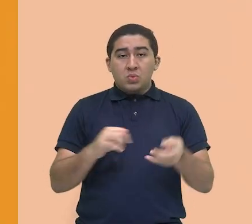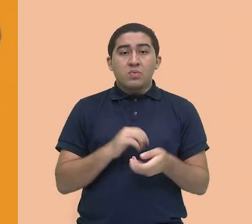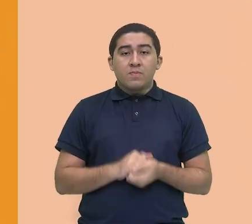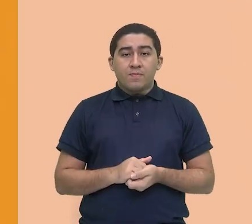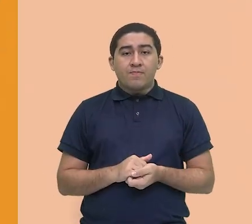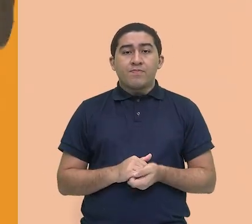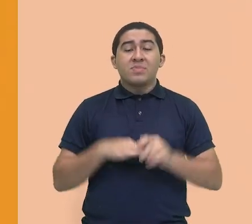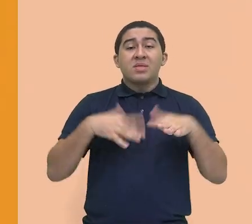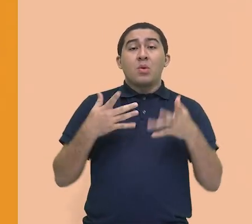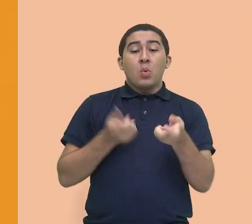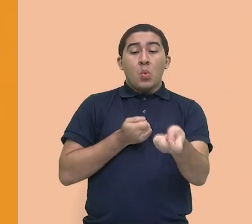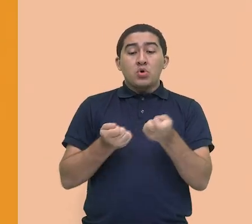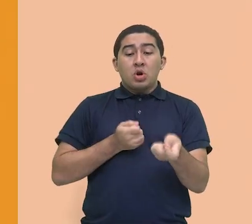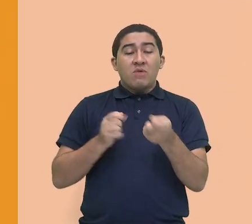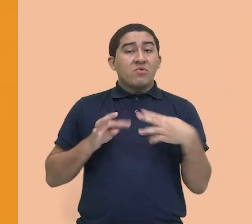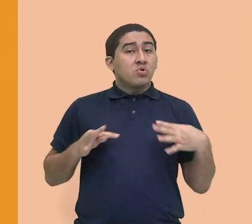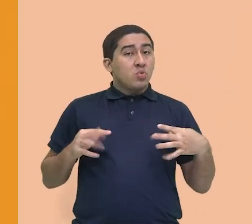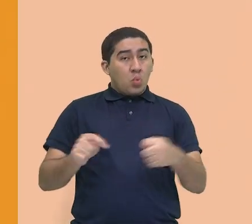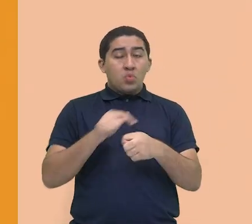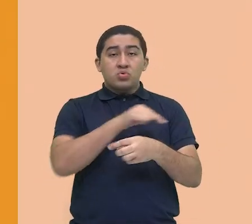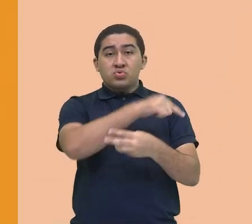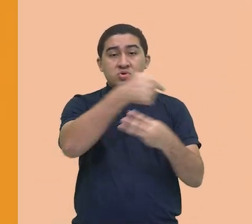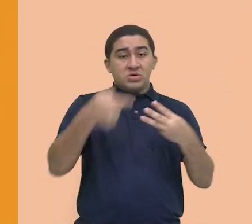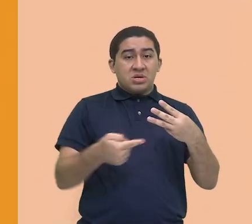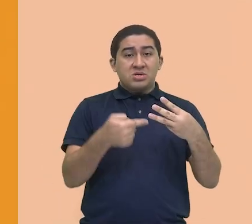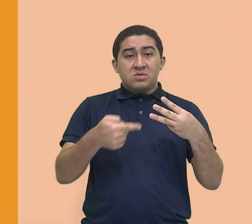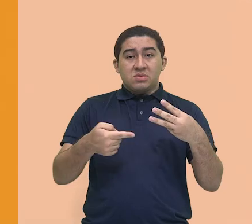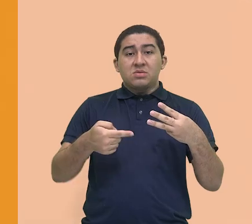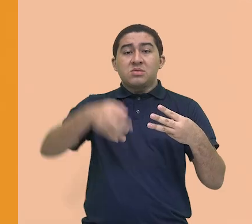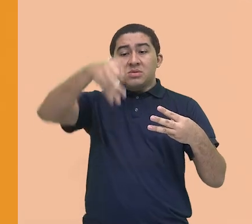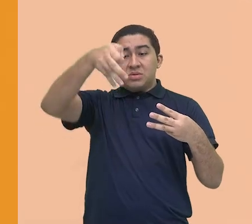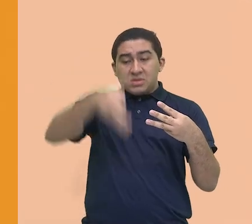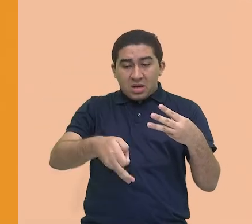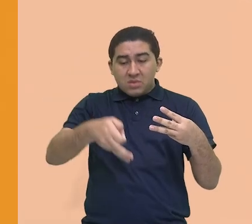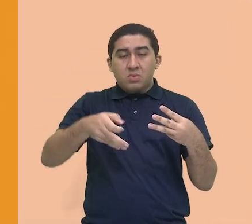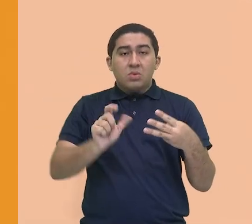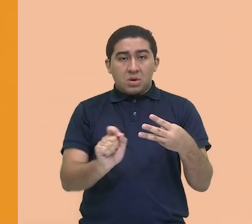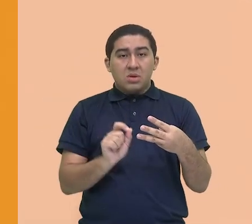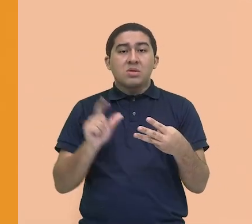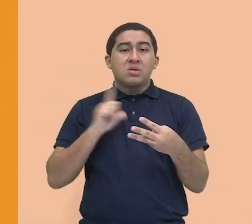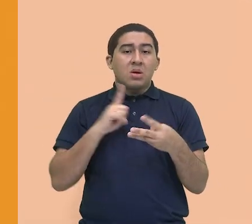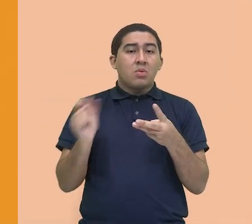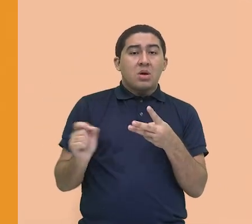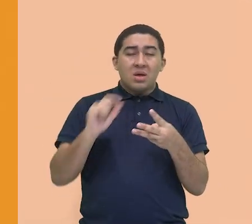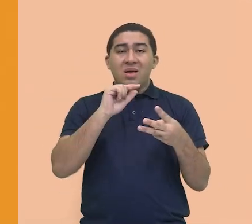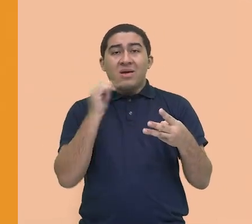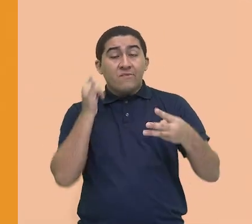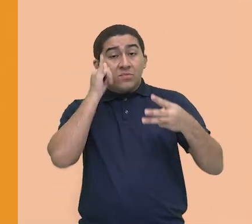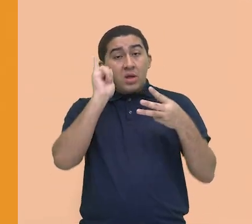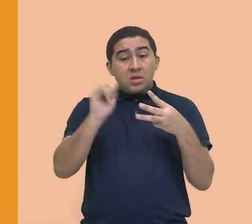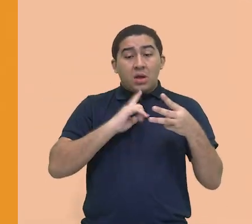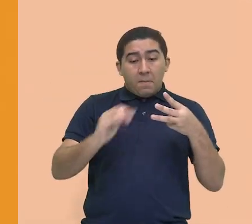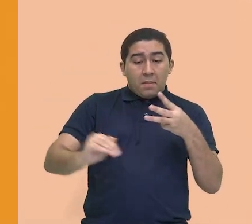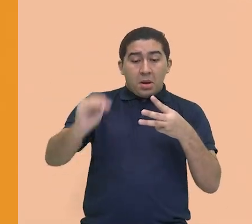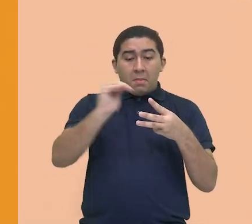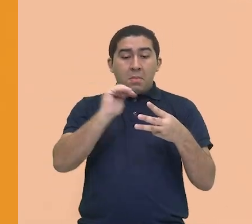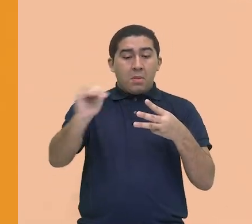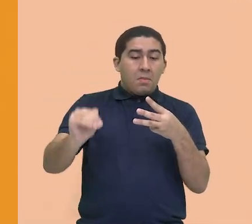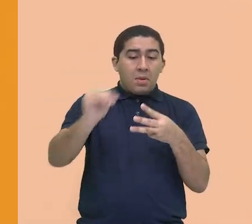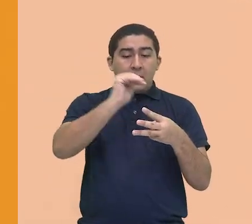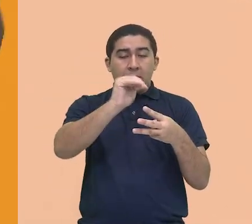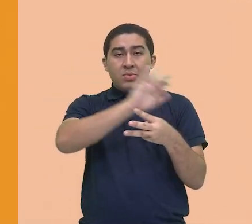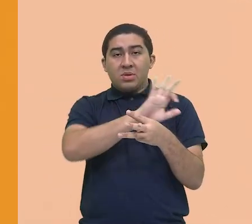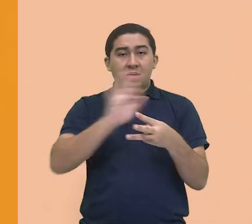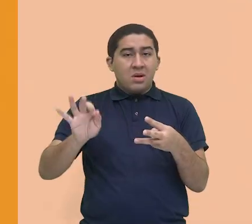que controlava os outros três, vamos dizer assim, para que exatamente um não se sobressaísse, né? Um